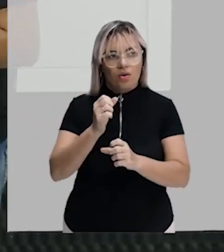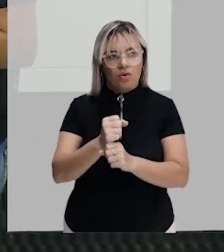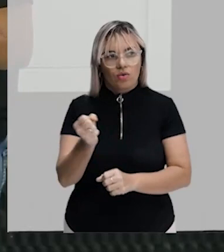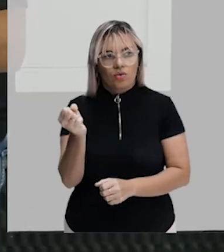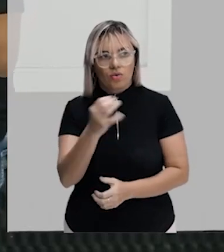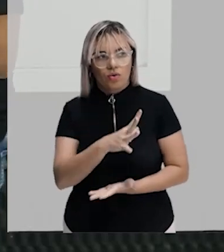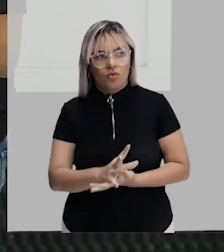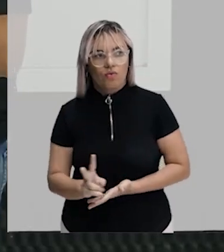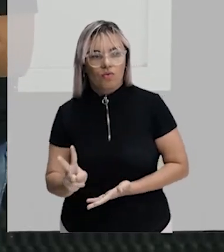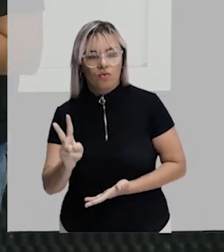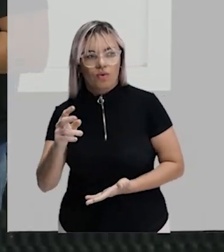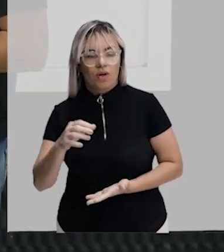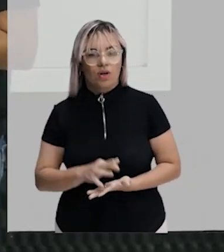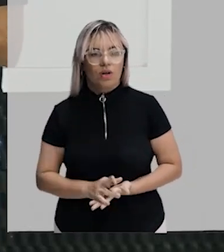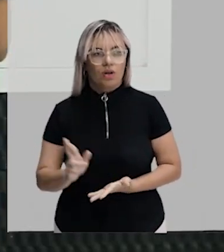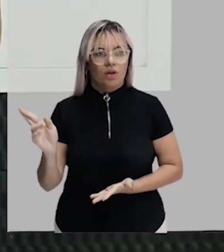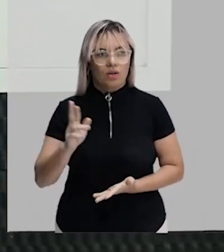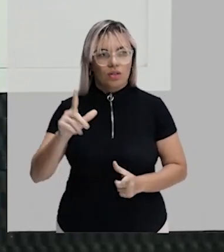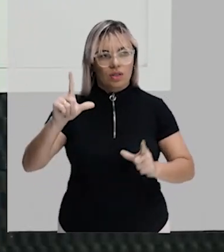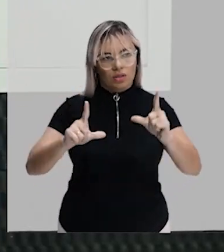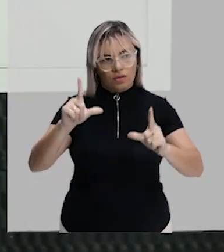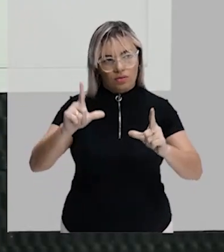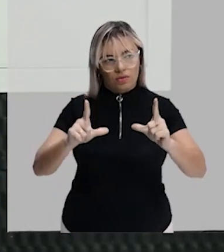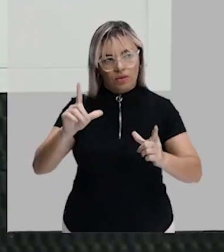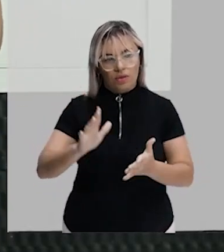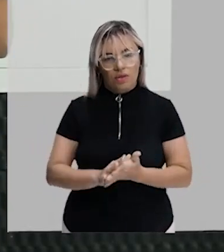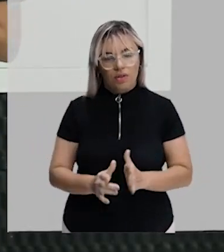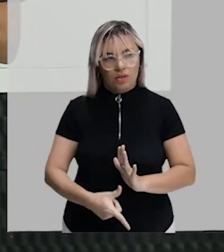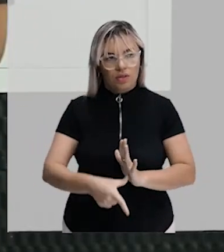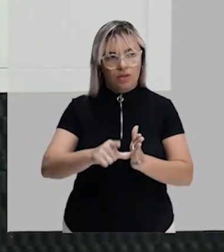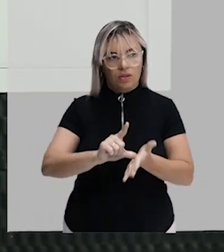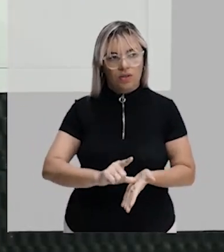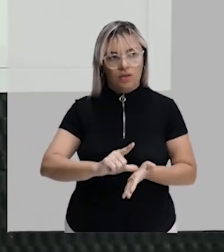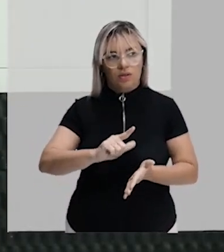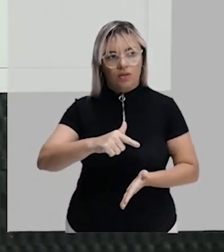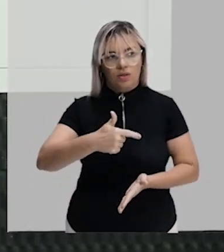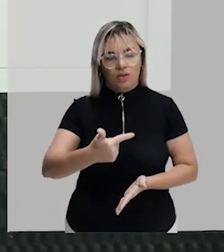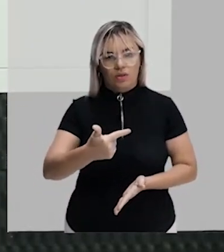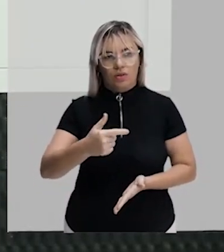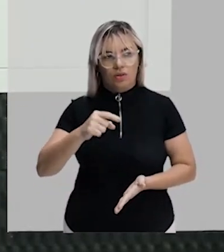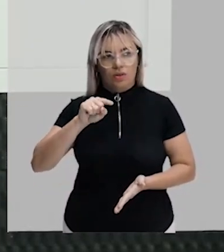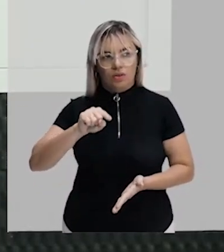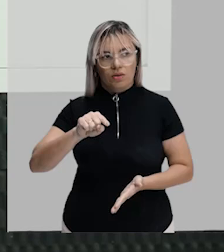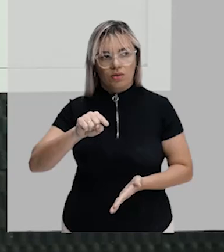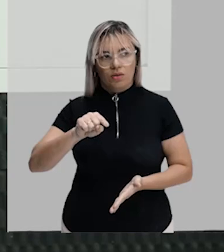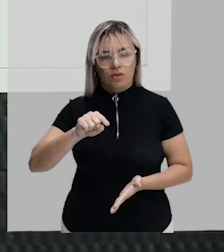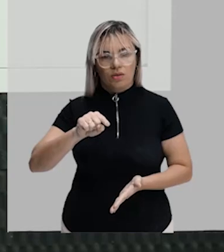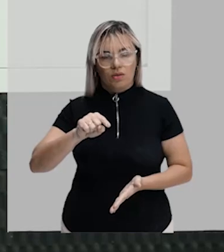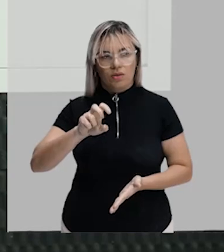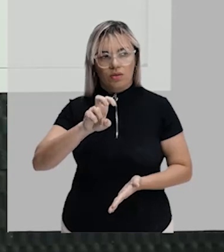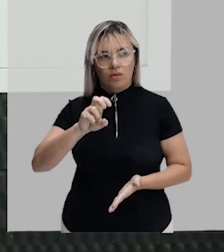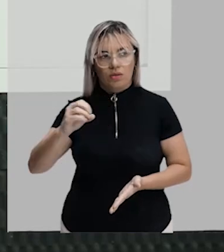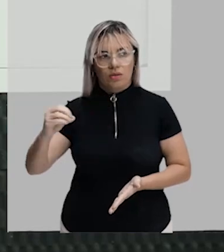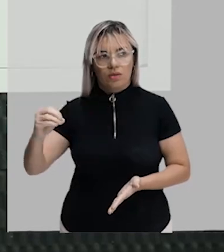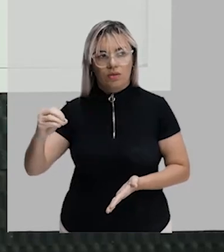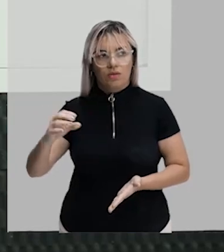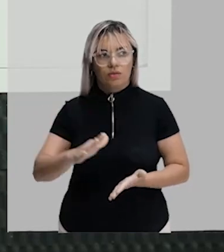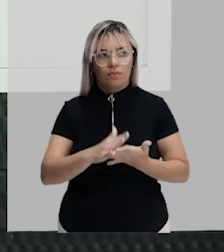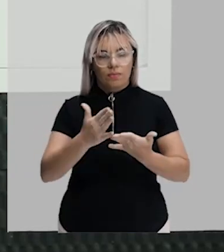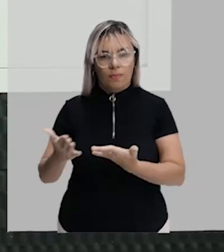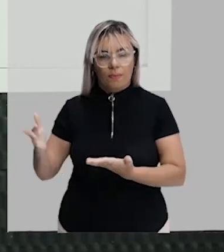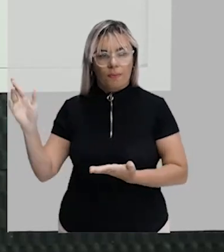2.500. Galera, primeiro, vamos determinar o fator de atualização para desconto. Nesse caso aqui, foi um desconto